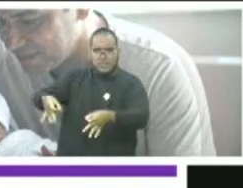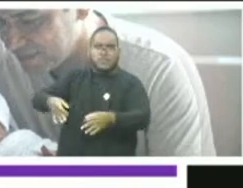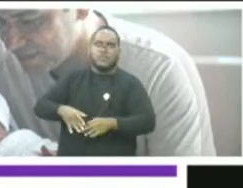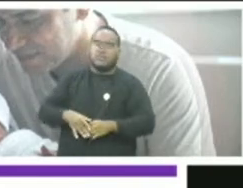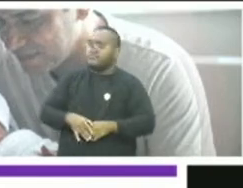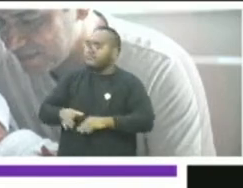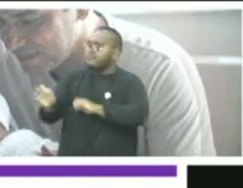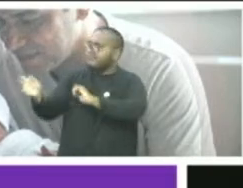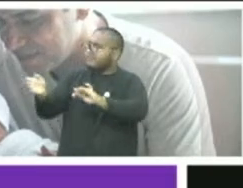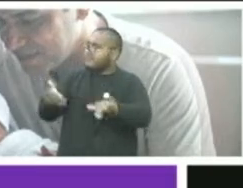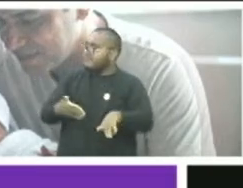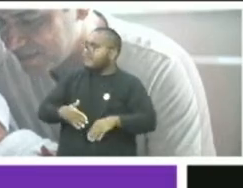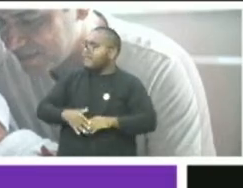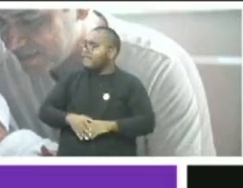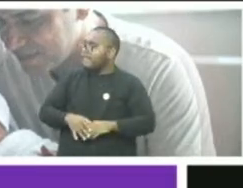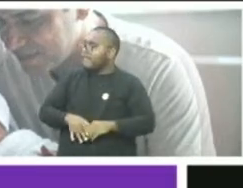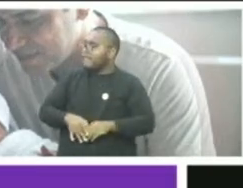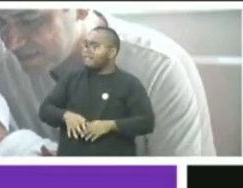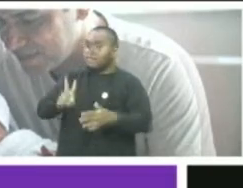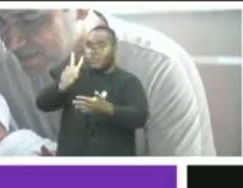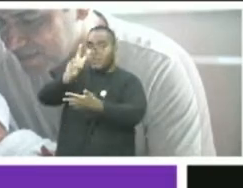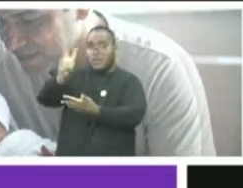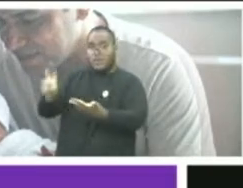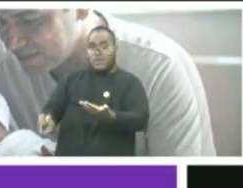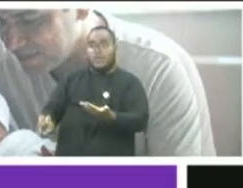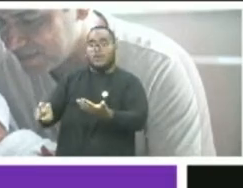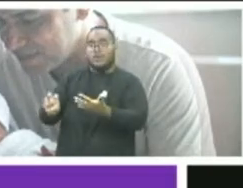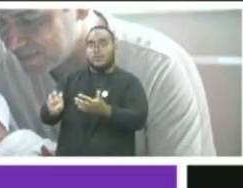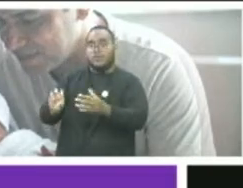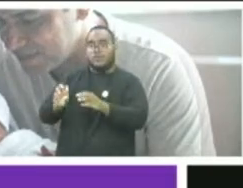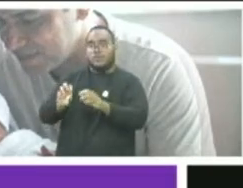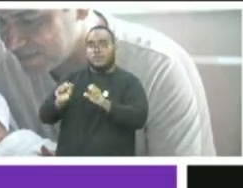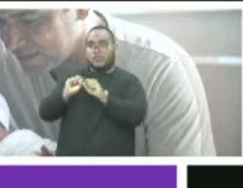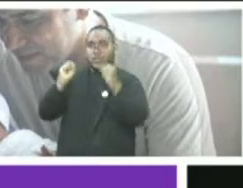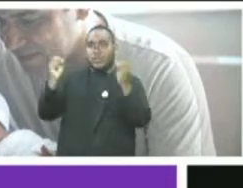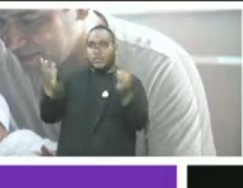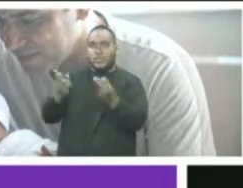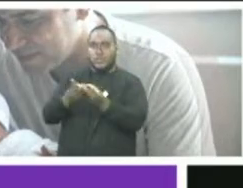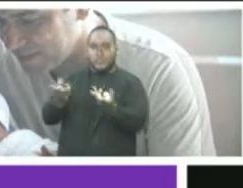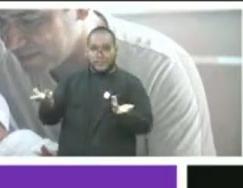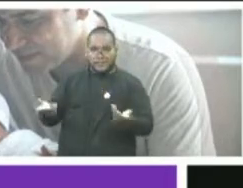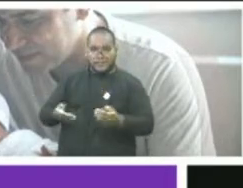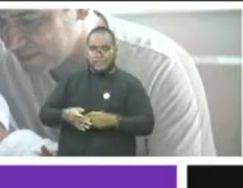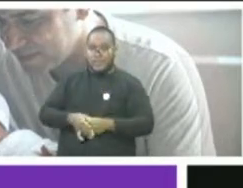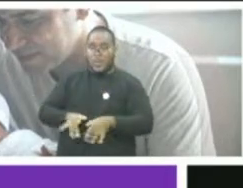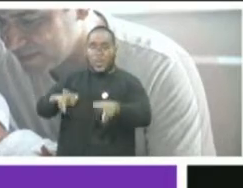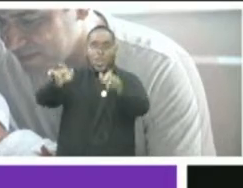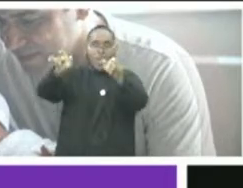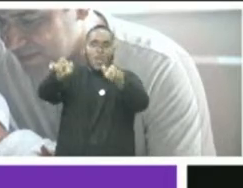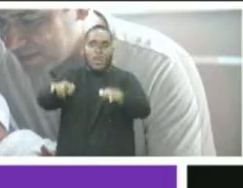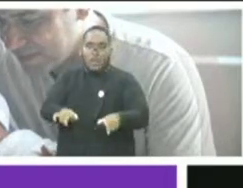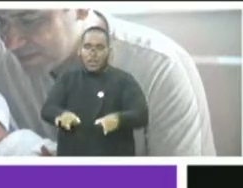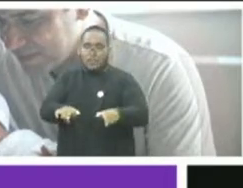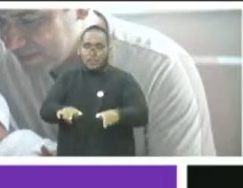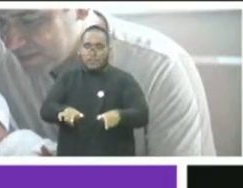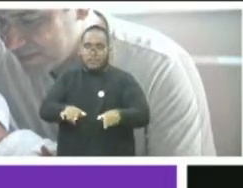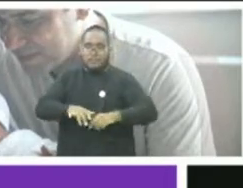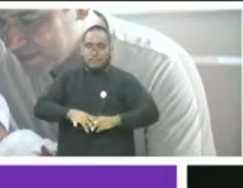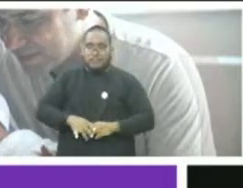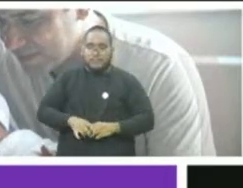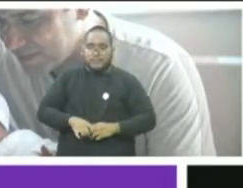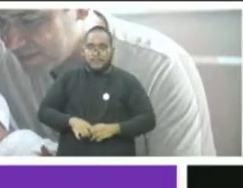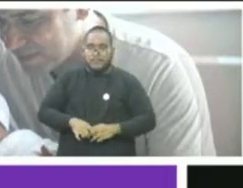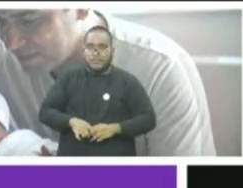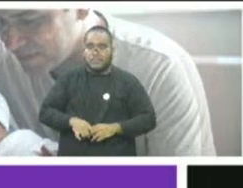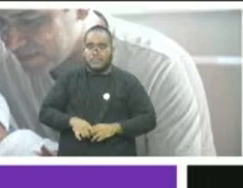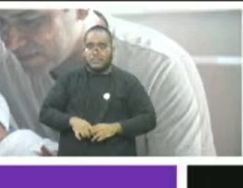temas dos workshops também. Então, o local é na LBV, né, no Centro